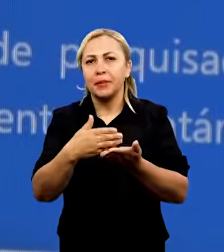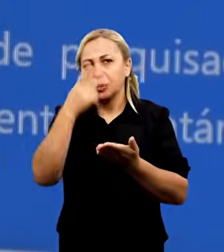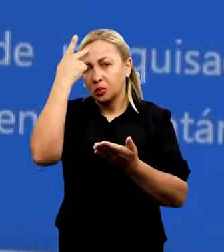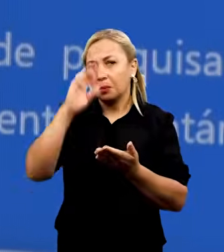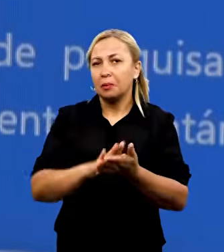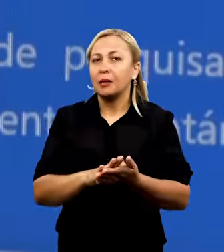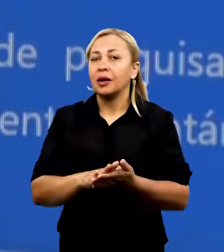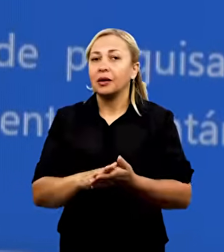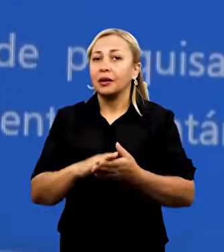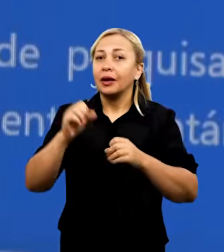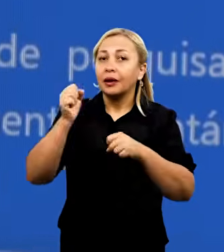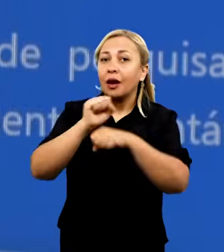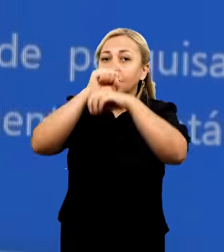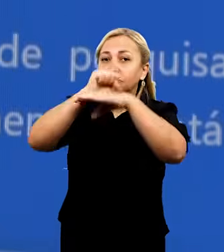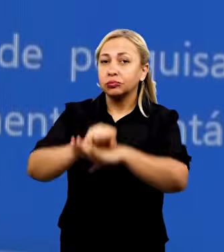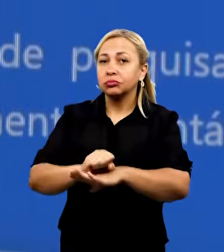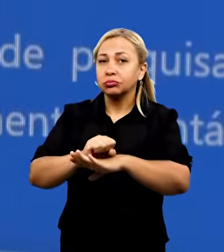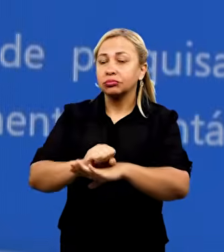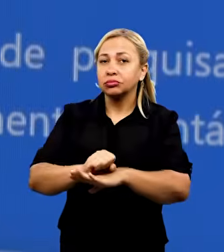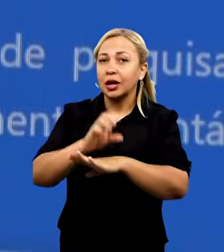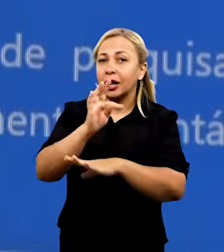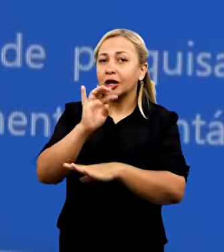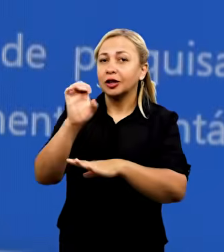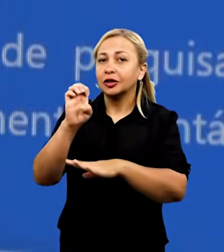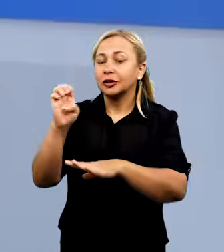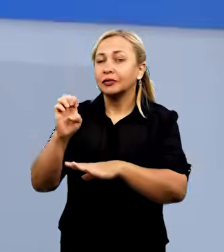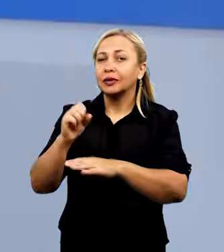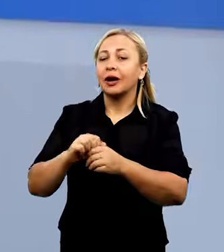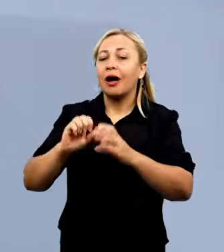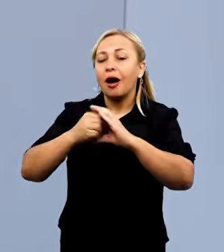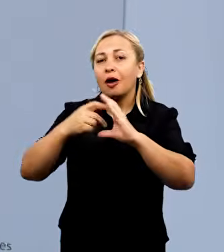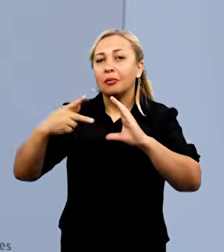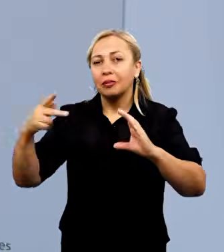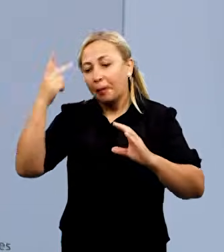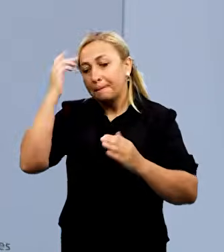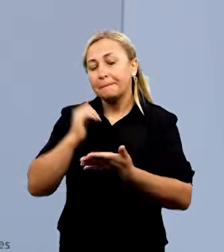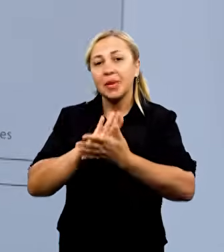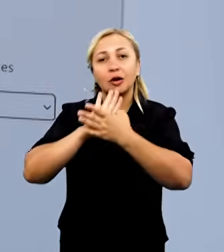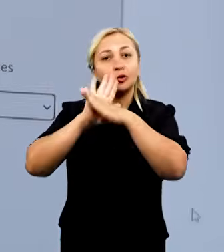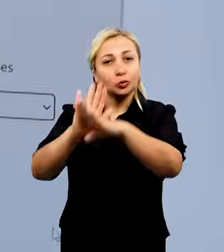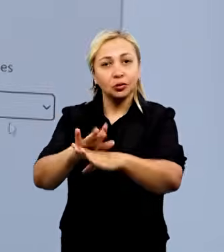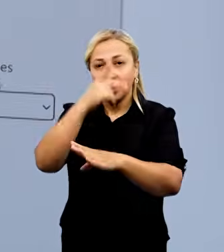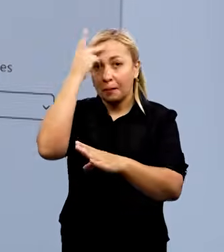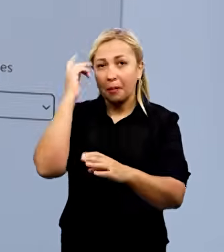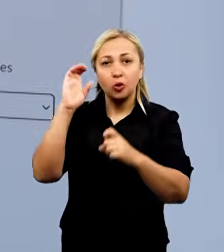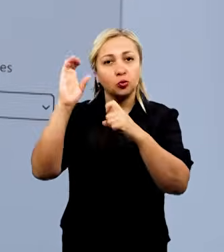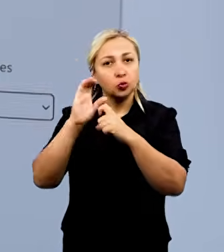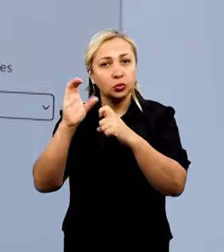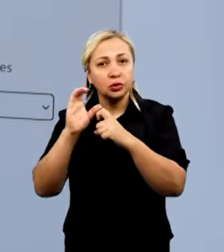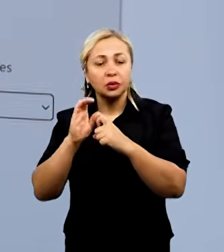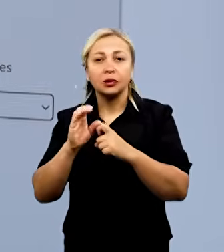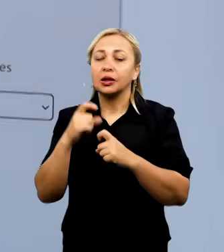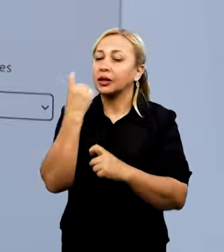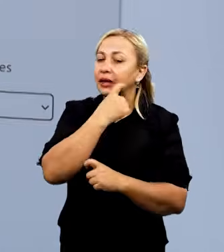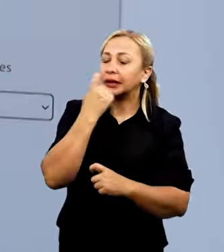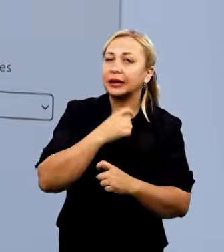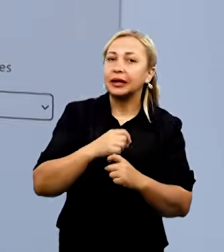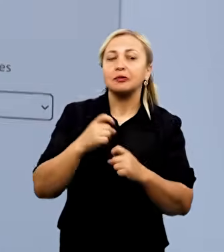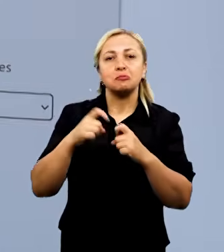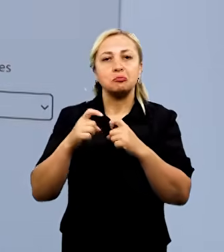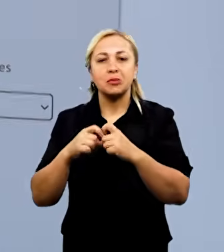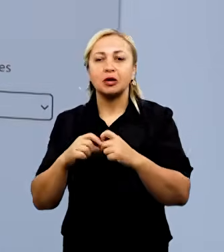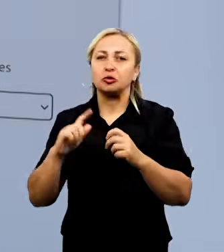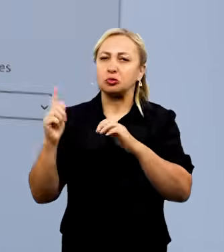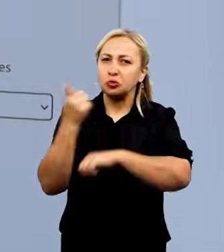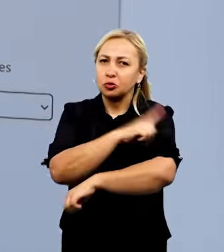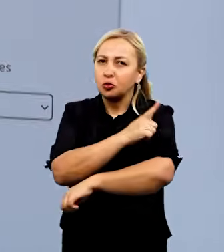partida para o TIFGRAM, uma ferramenta digital criada para auxiliar profissionais da odontologia,